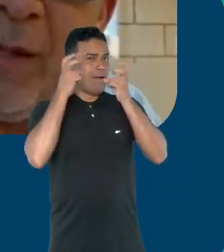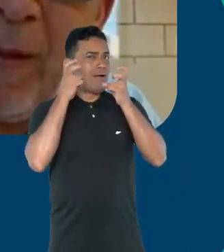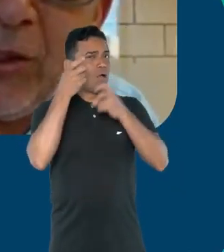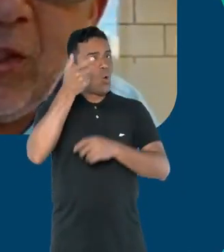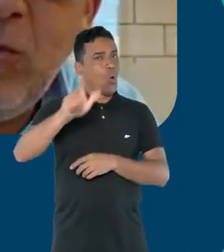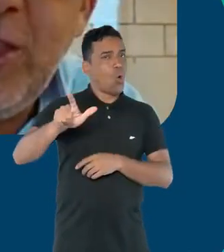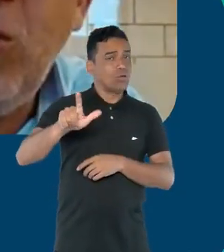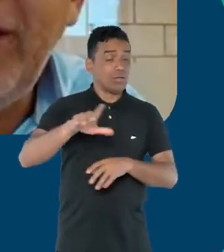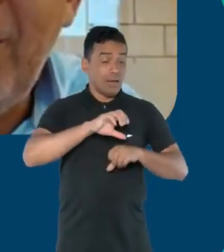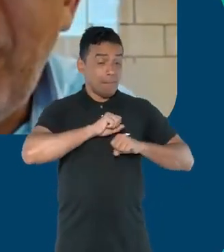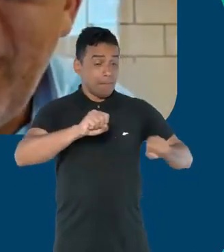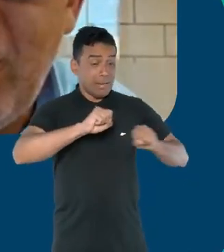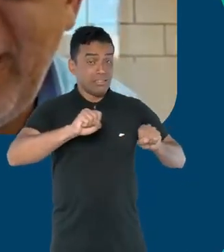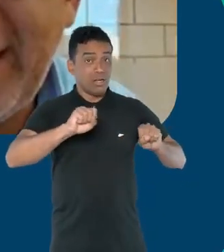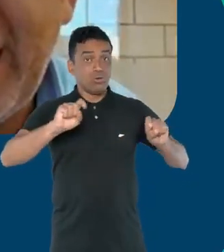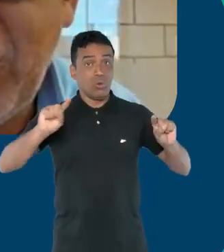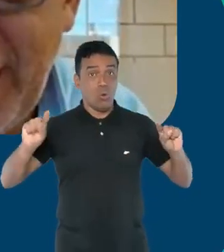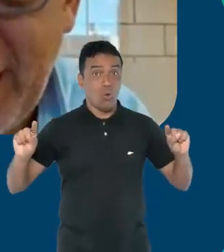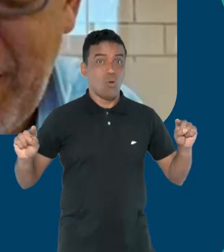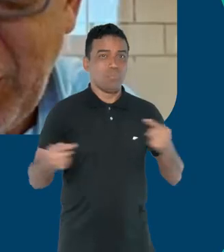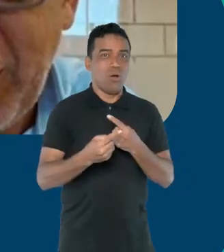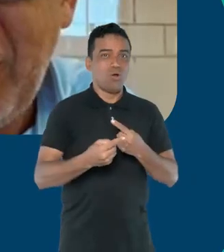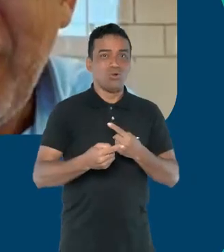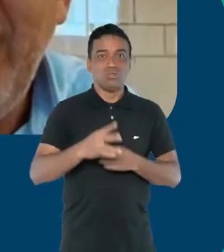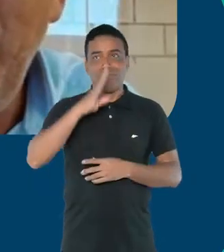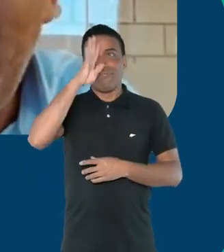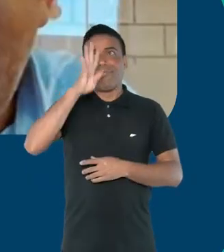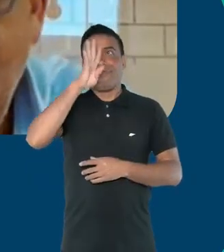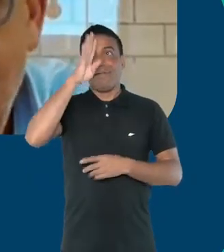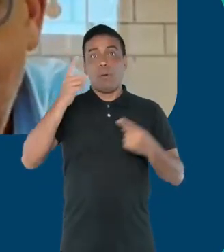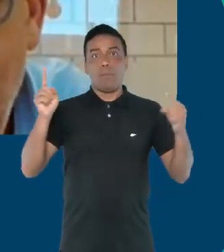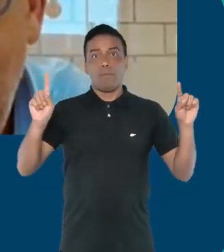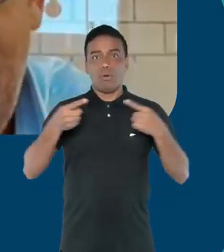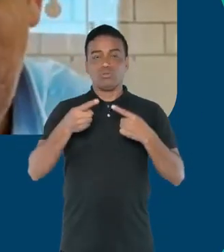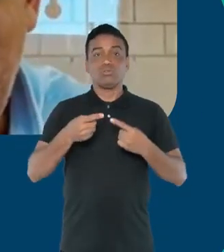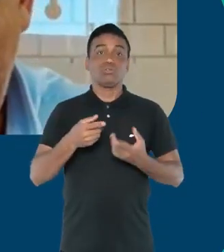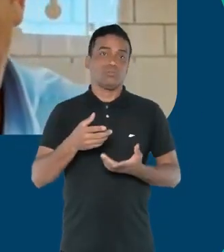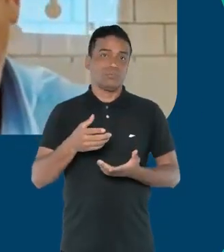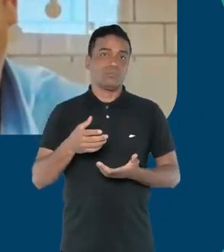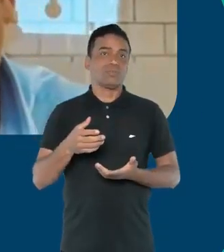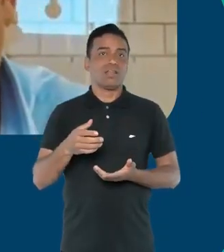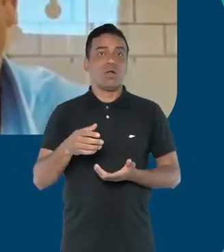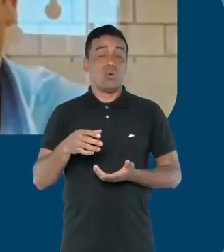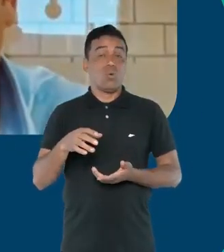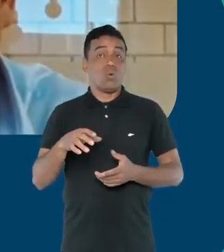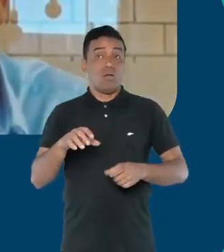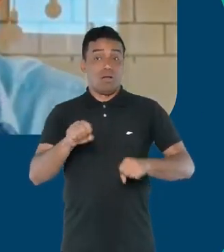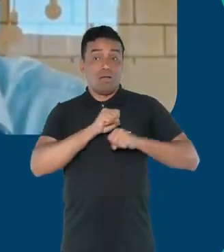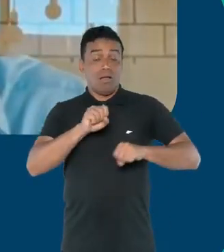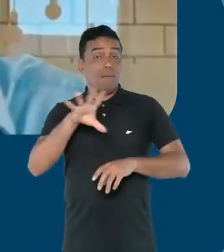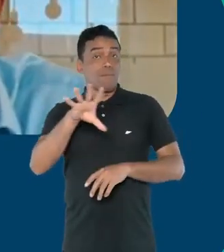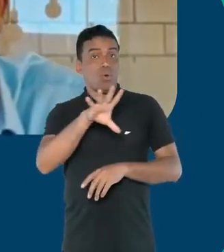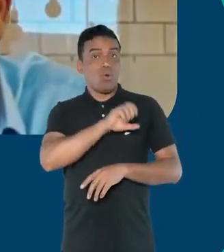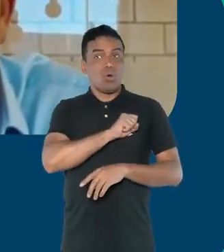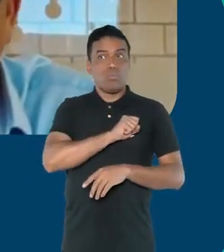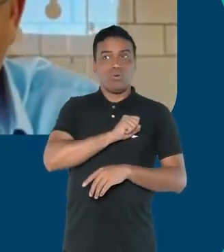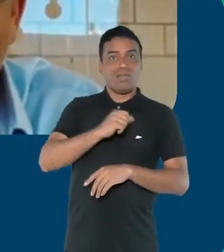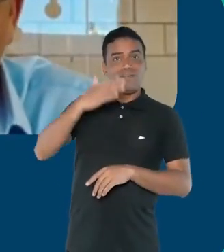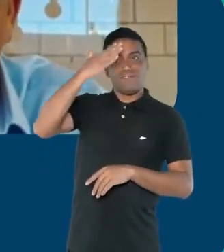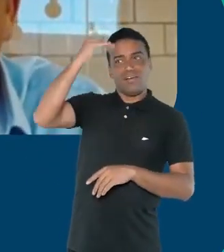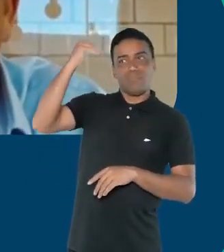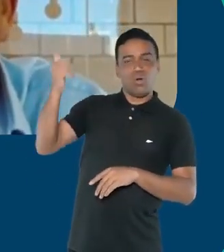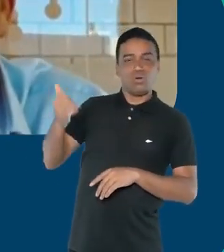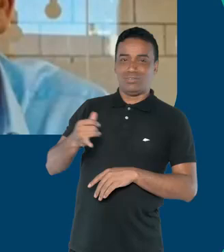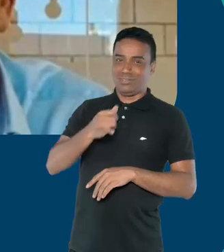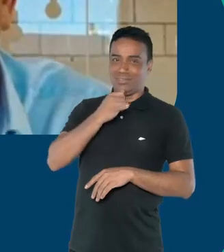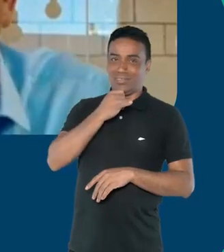observar outra paixão que se contrapõe ao excesso dessa paixão. No caso do amor pela boa reputação, por exemplo, que paixão,